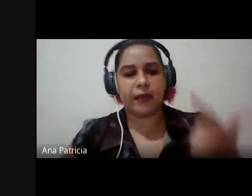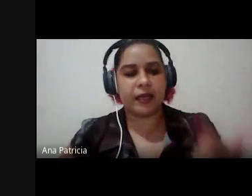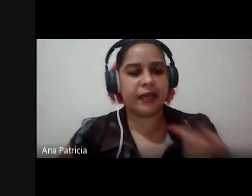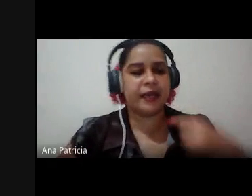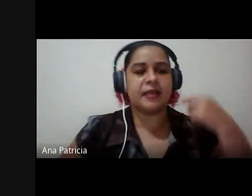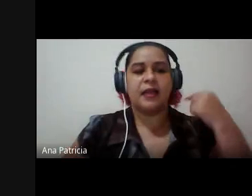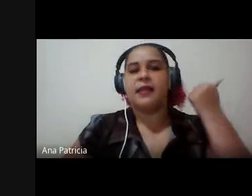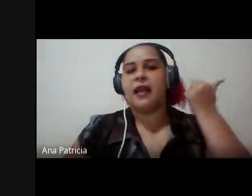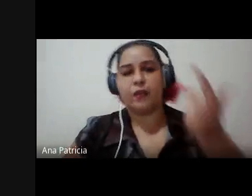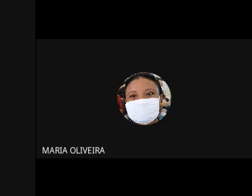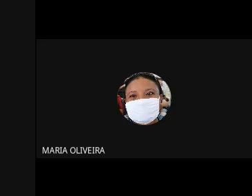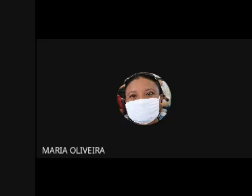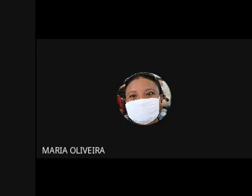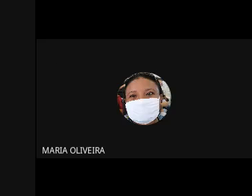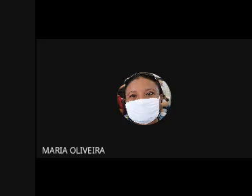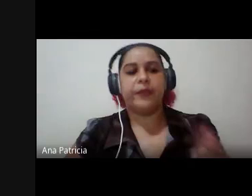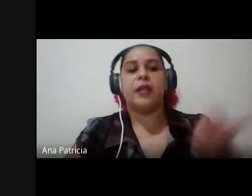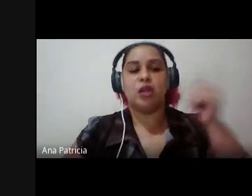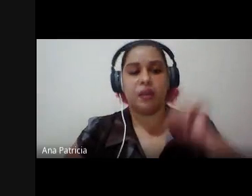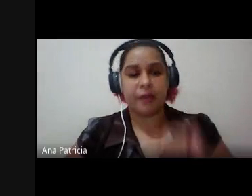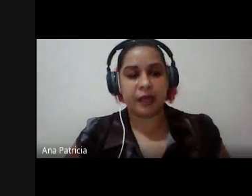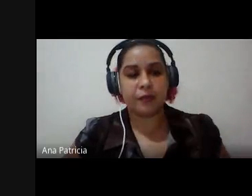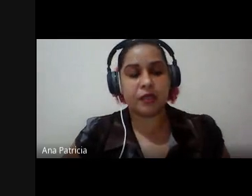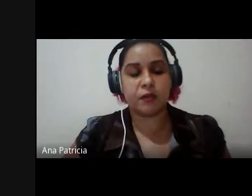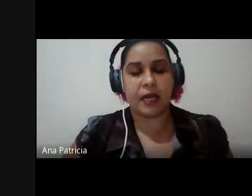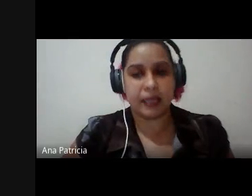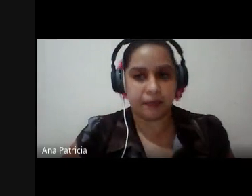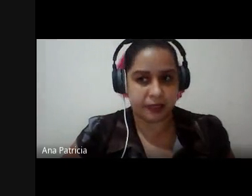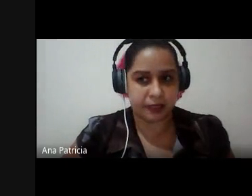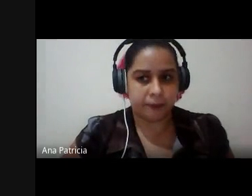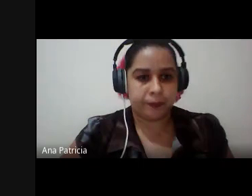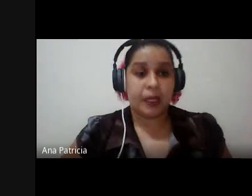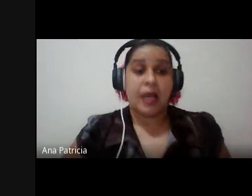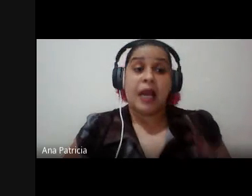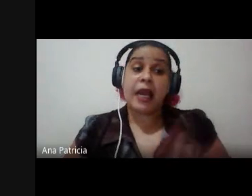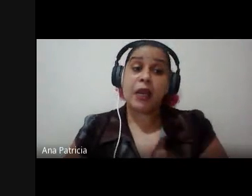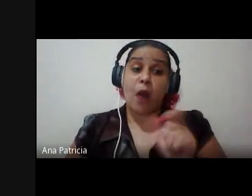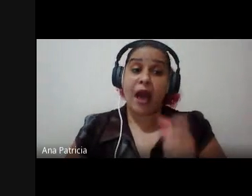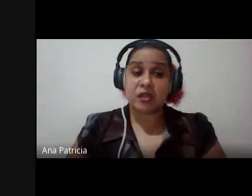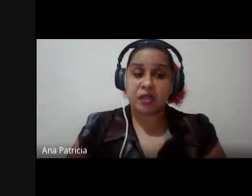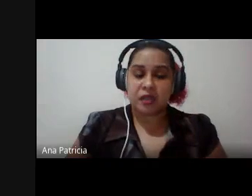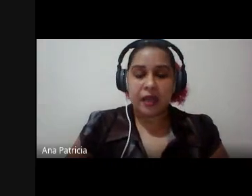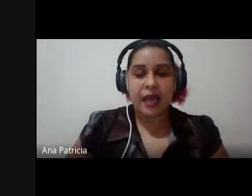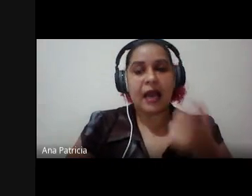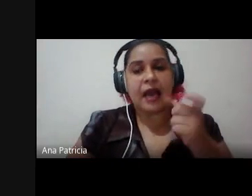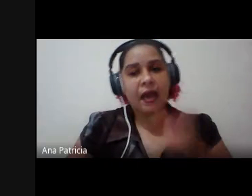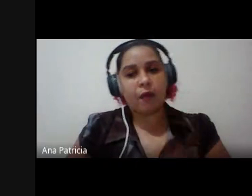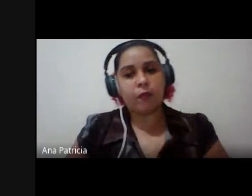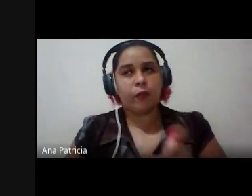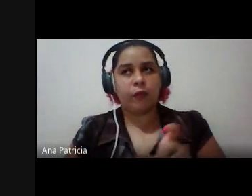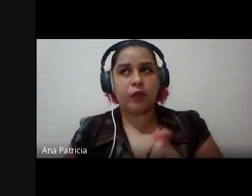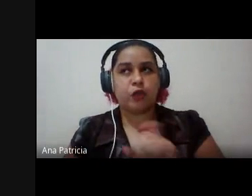língua inglesa, na língua espanhola. Nós também temos isso na Libras. Linguagem, ela